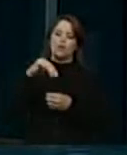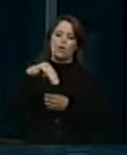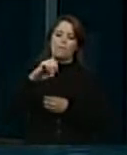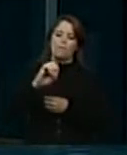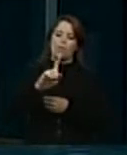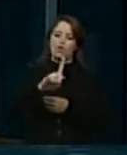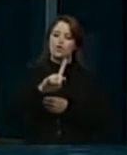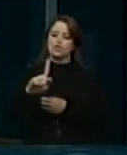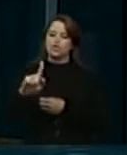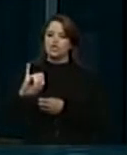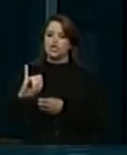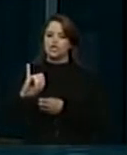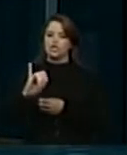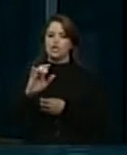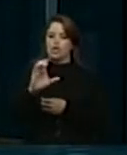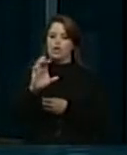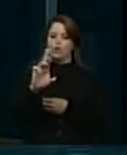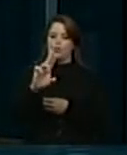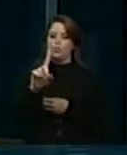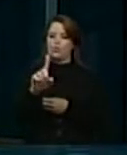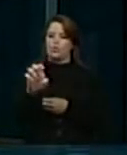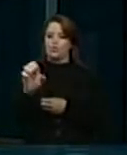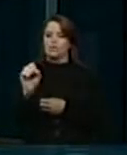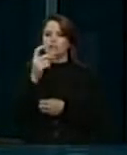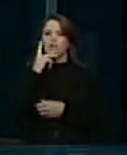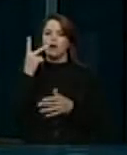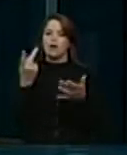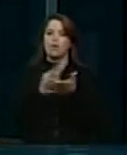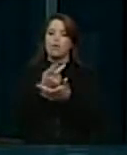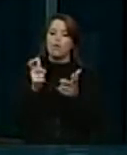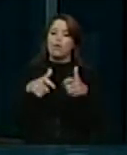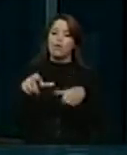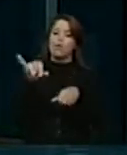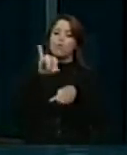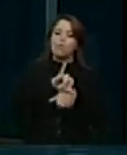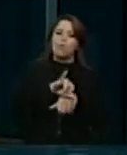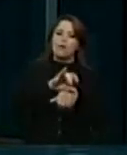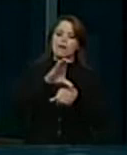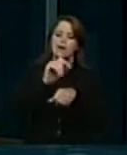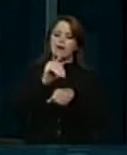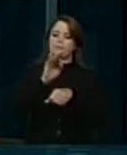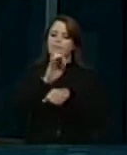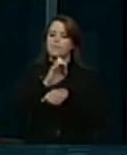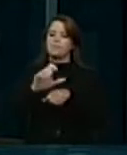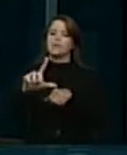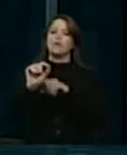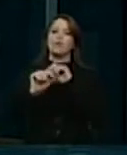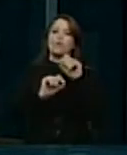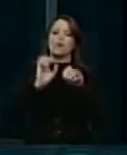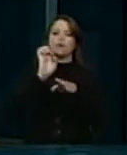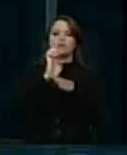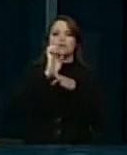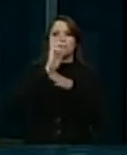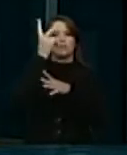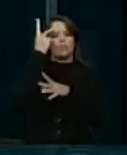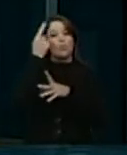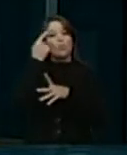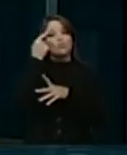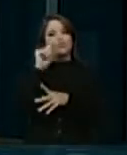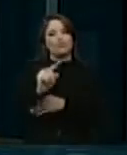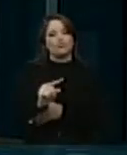das Cruzes tornou-se a sede, a capital do estado de São Paulo por um